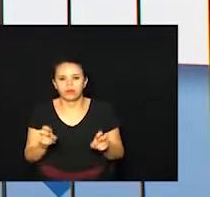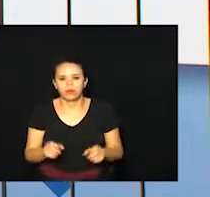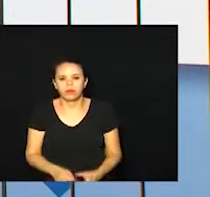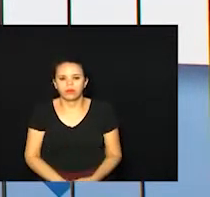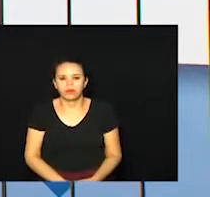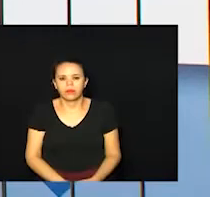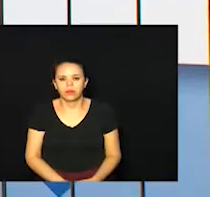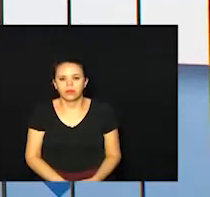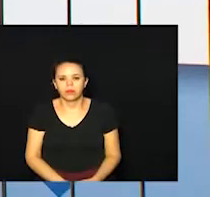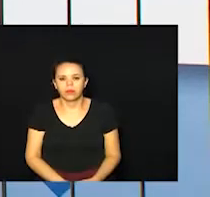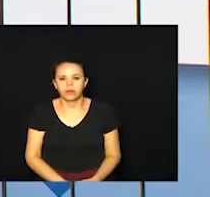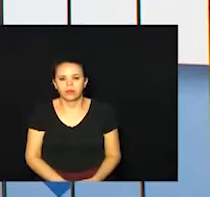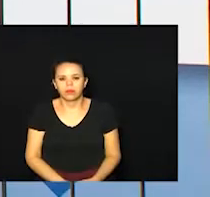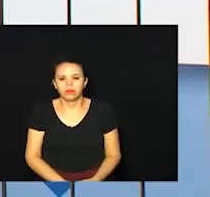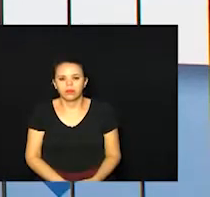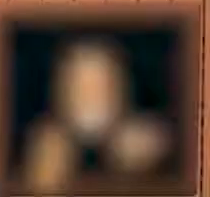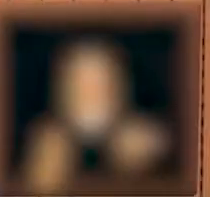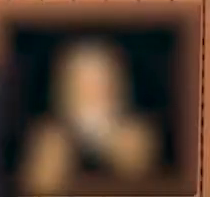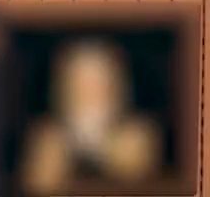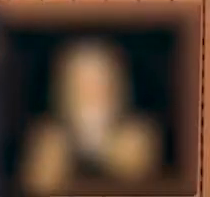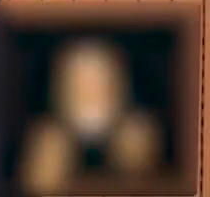equipe.